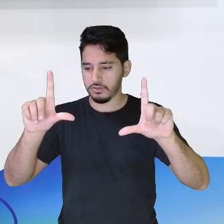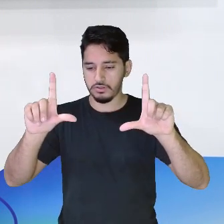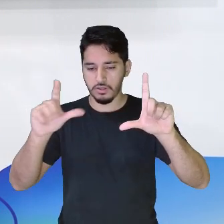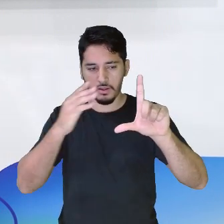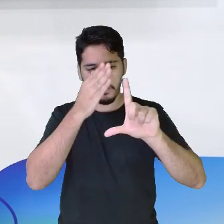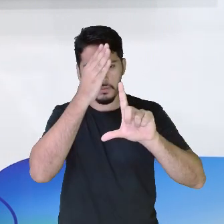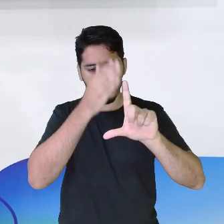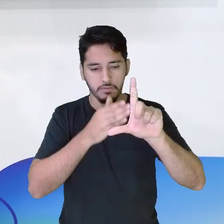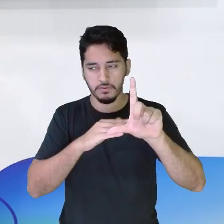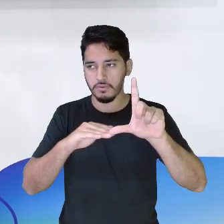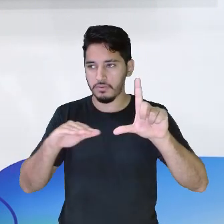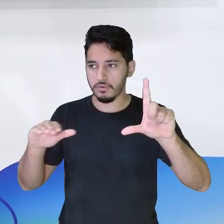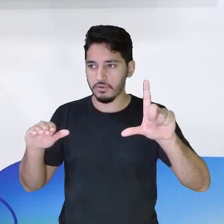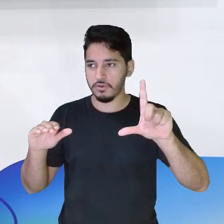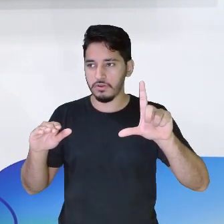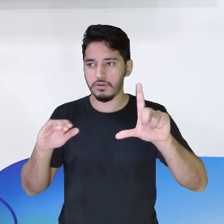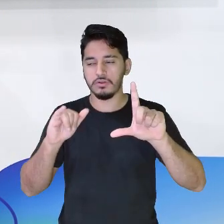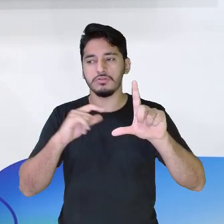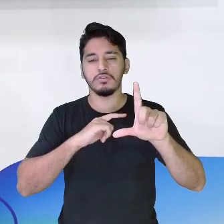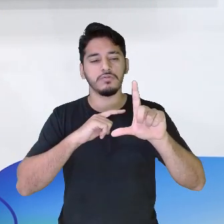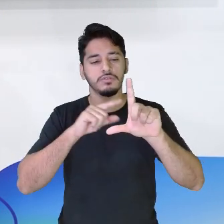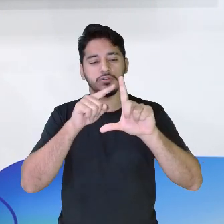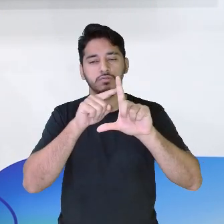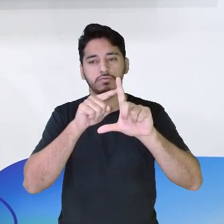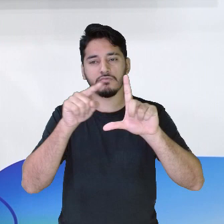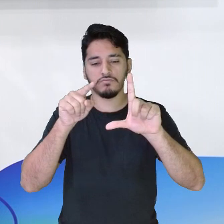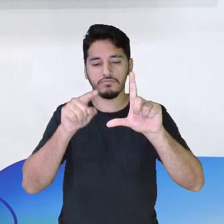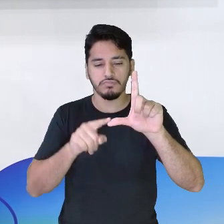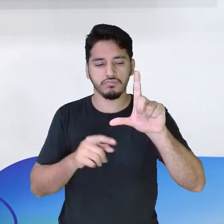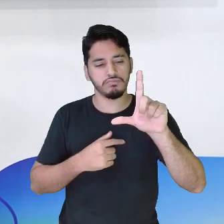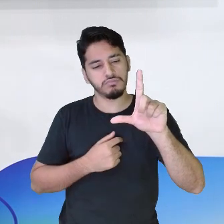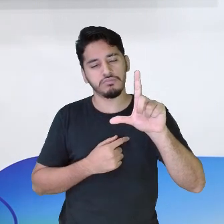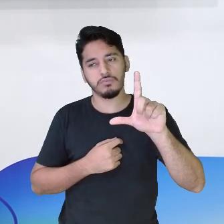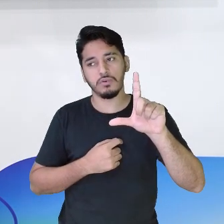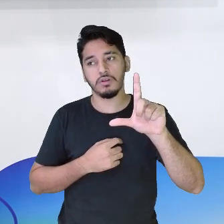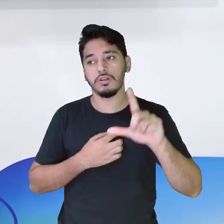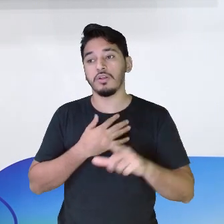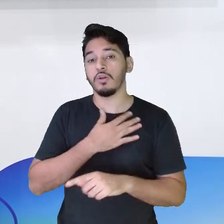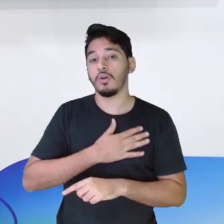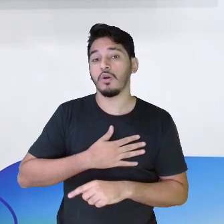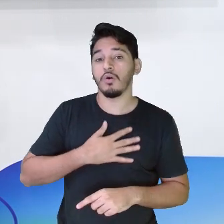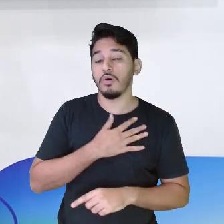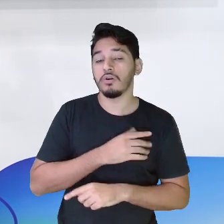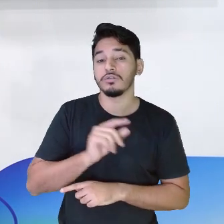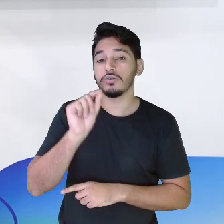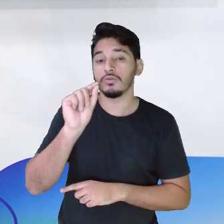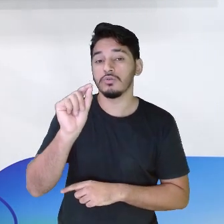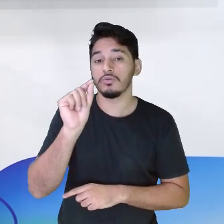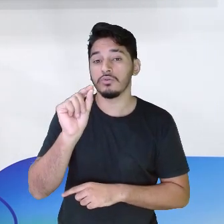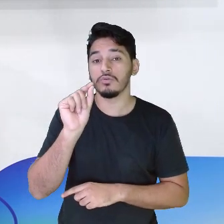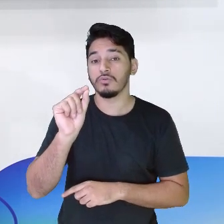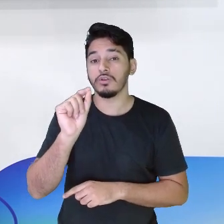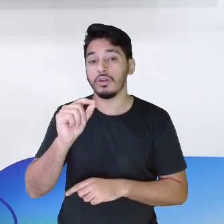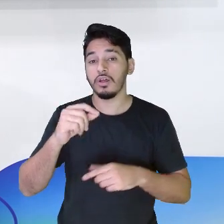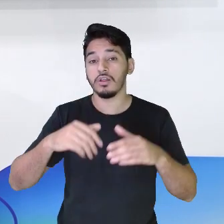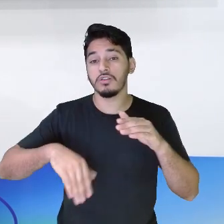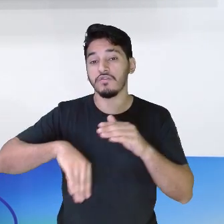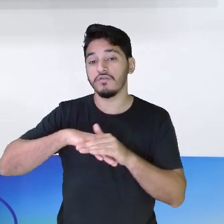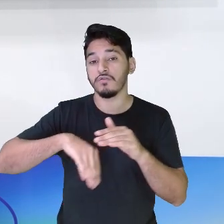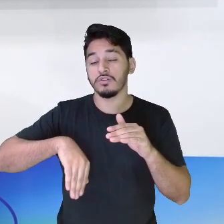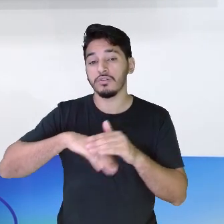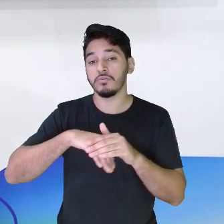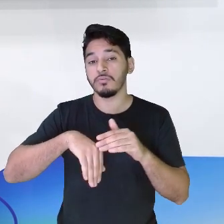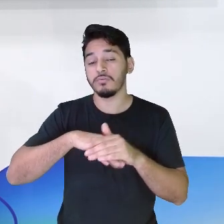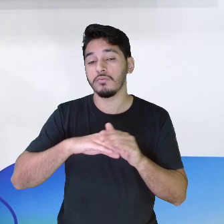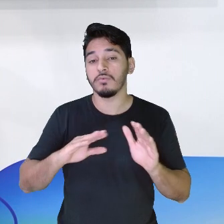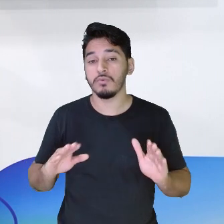você fizer um desenho só dessa parte, para quem gosta de futebol, onde dorme, fez